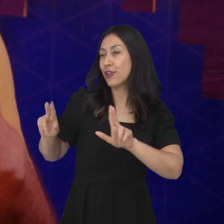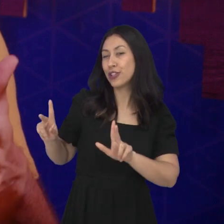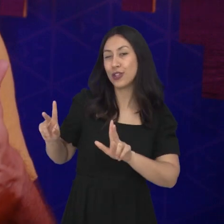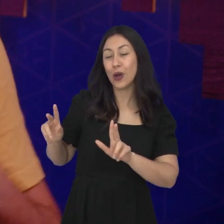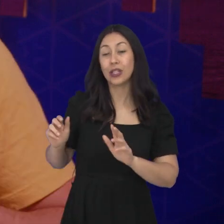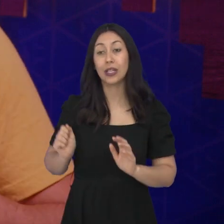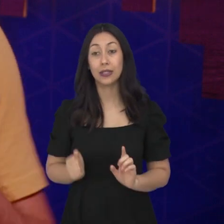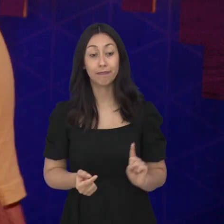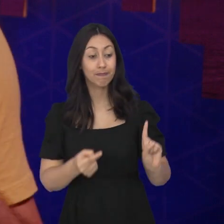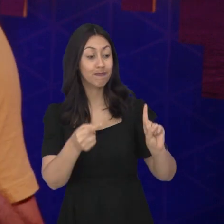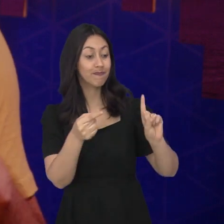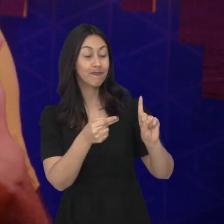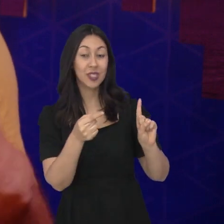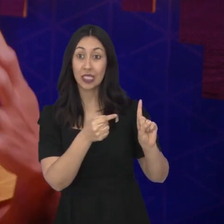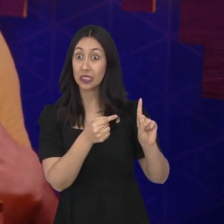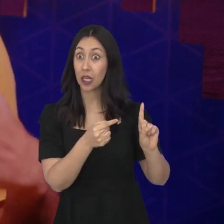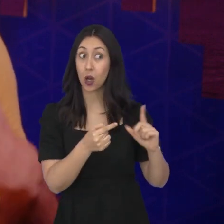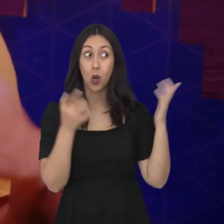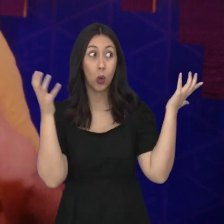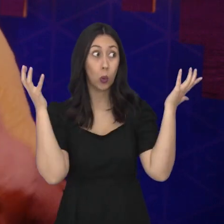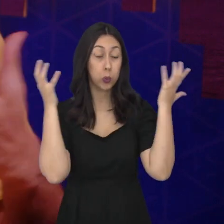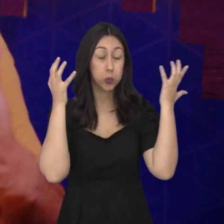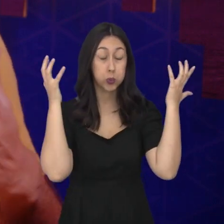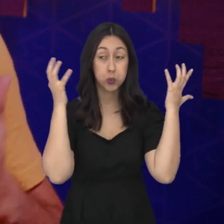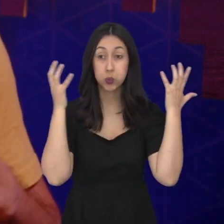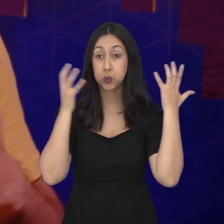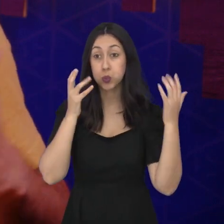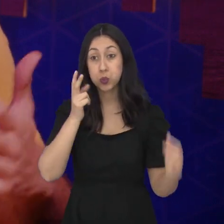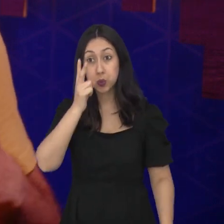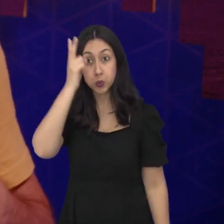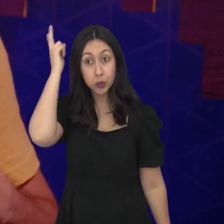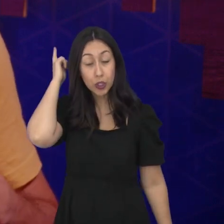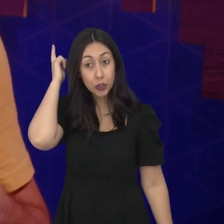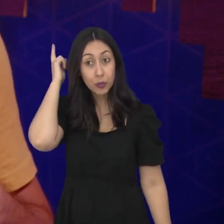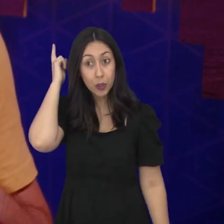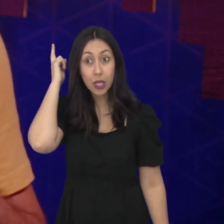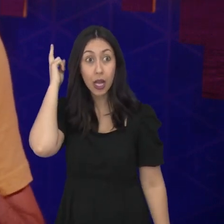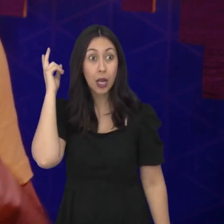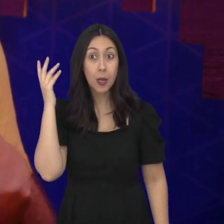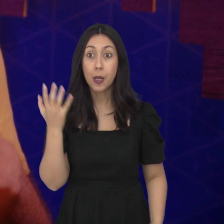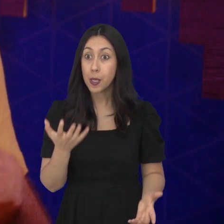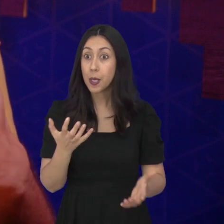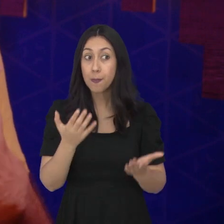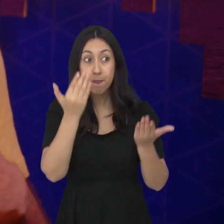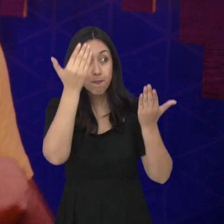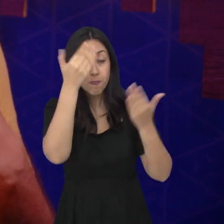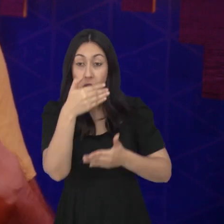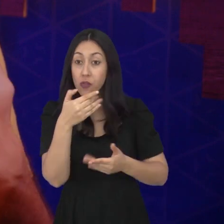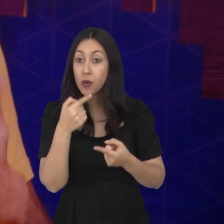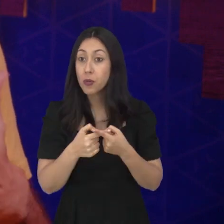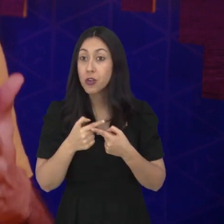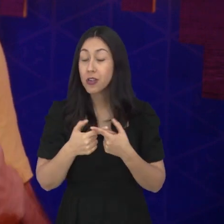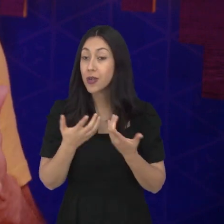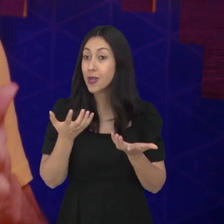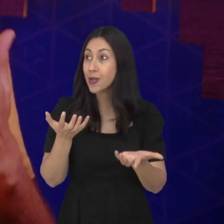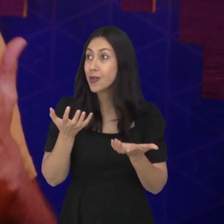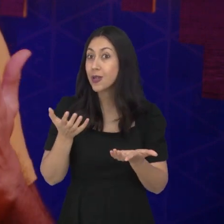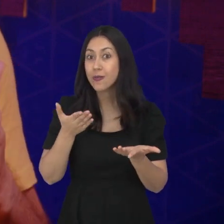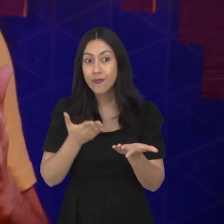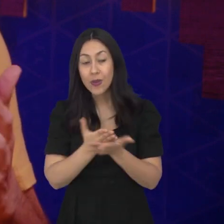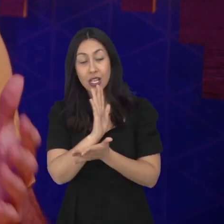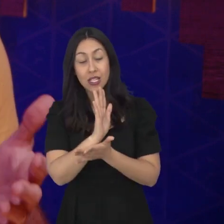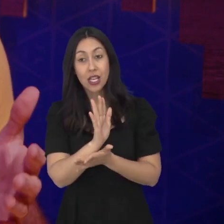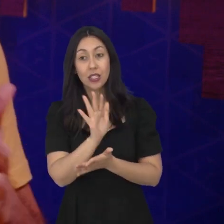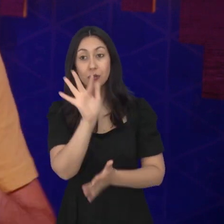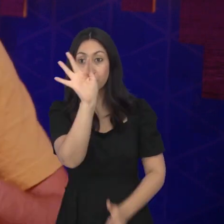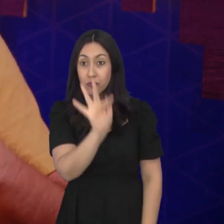toda da arte, e uma tá nessa pressão do vestibular, né, de fazer a prova porque ela quer entrar em